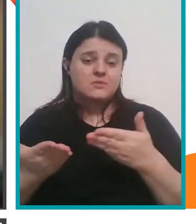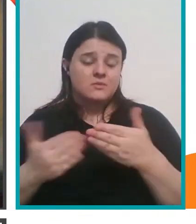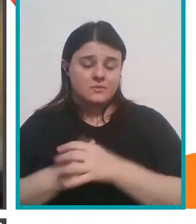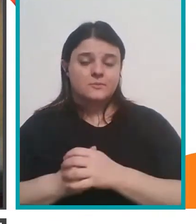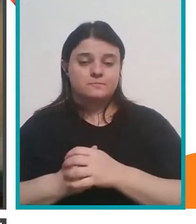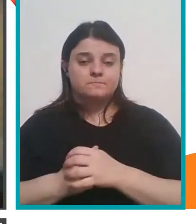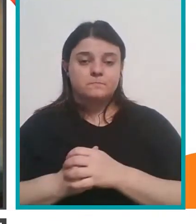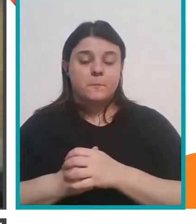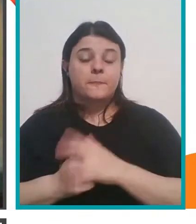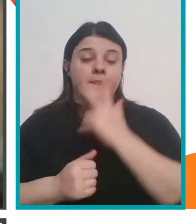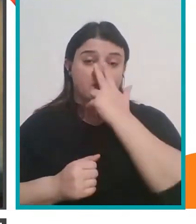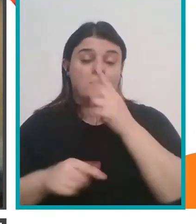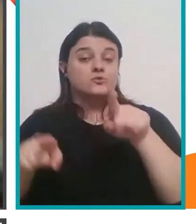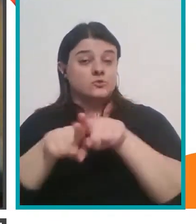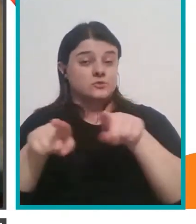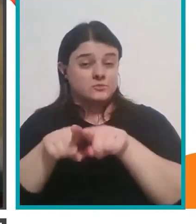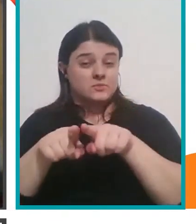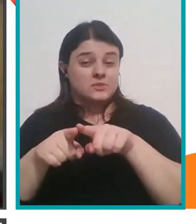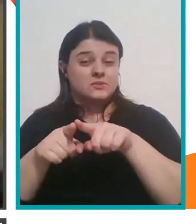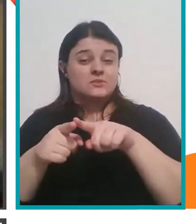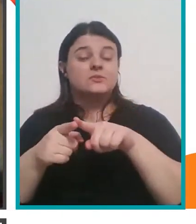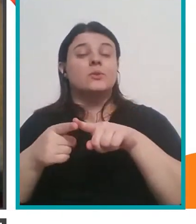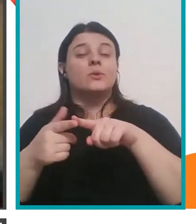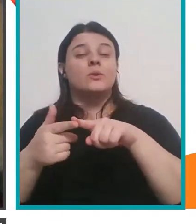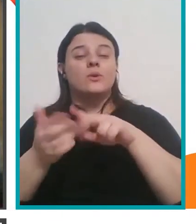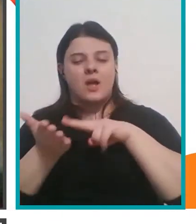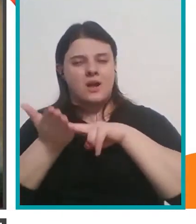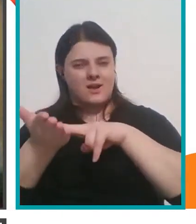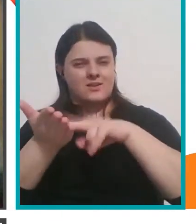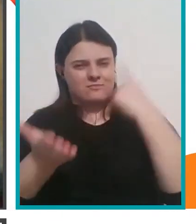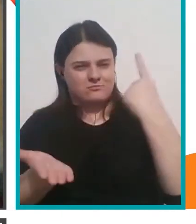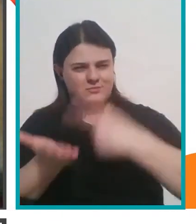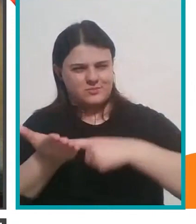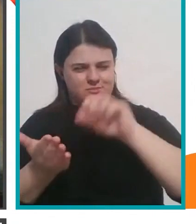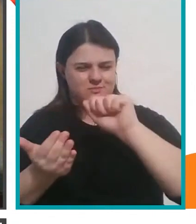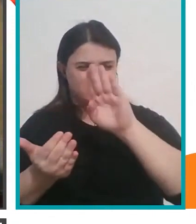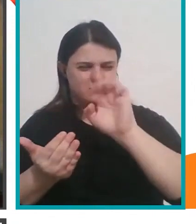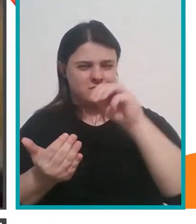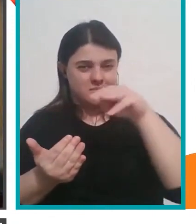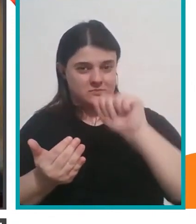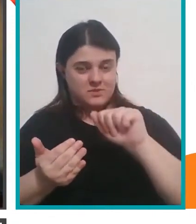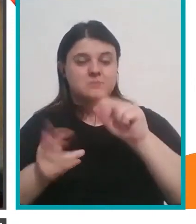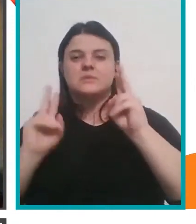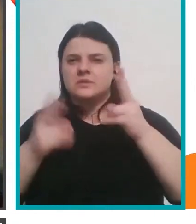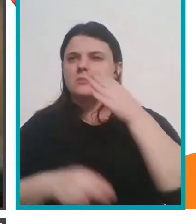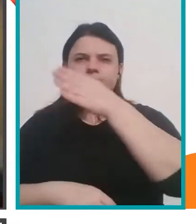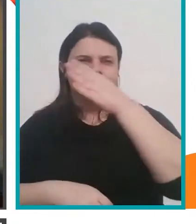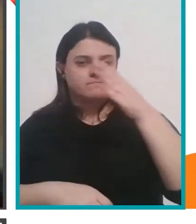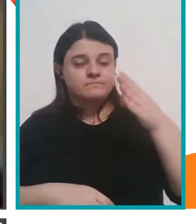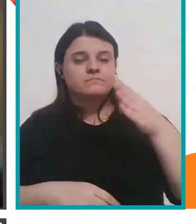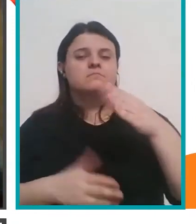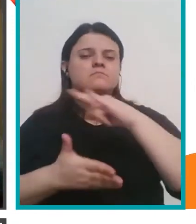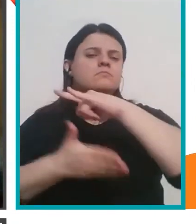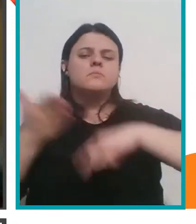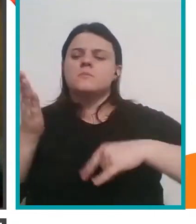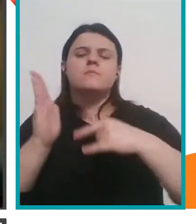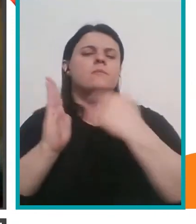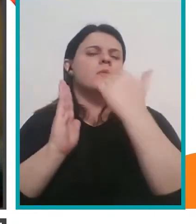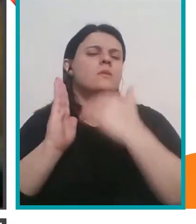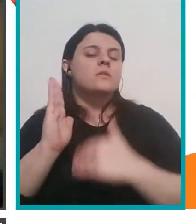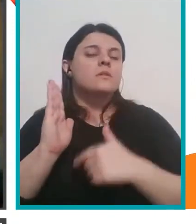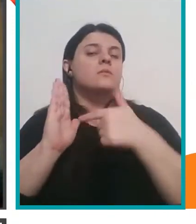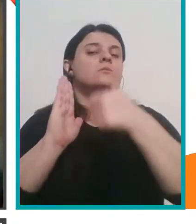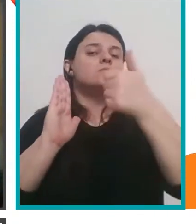enfrentando. Eu acho que a carta de compromisso da ABEMA, e a gente tem falado muito sobre ela em todos os lugares, ela dá algumas pistas de